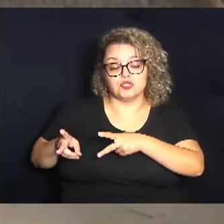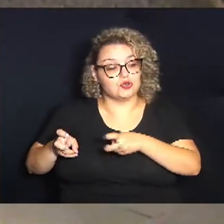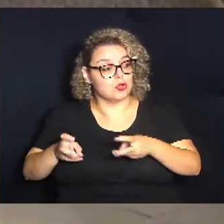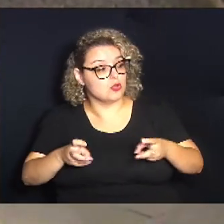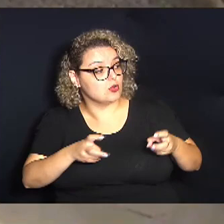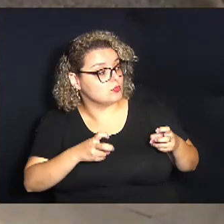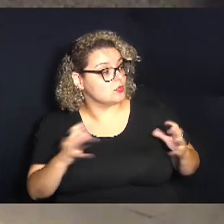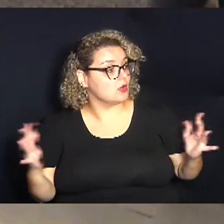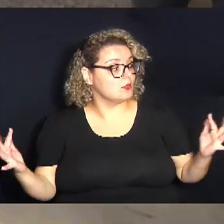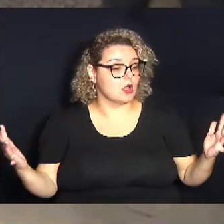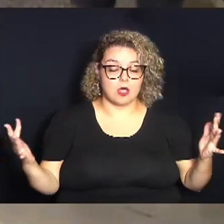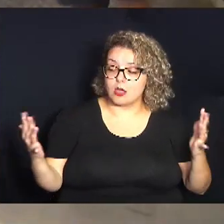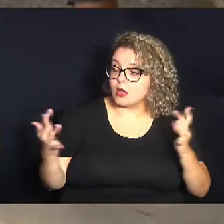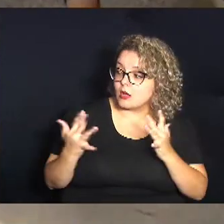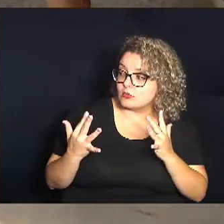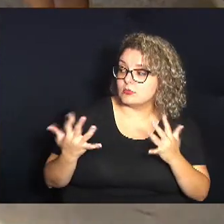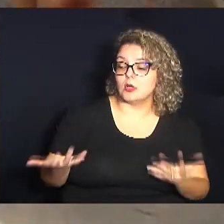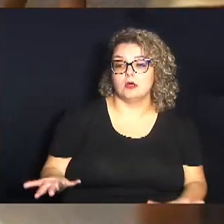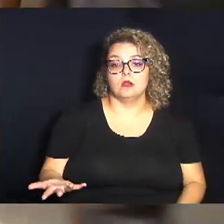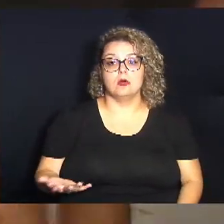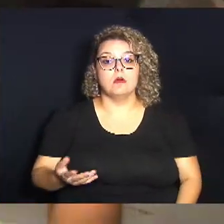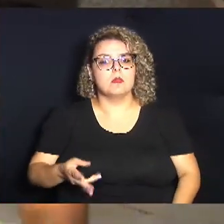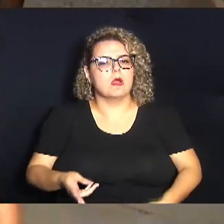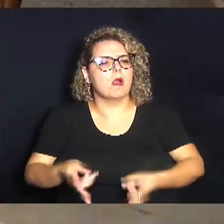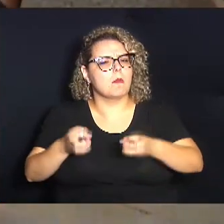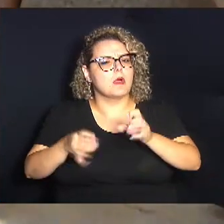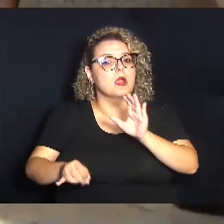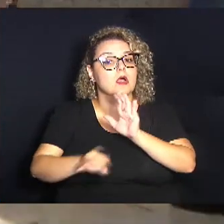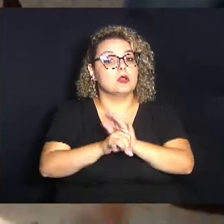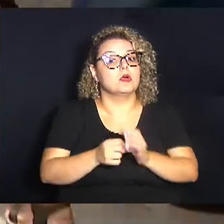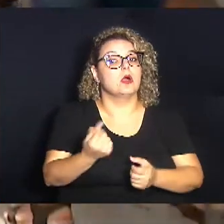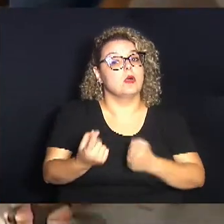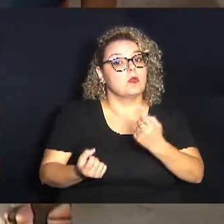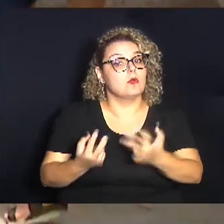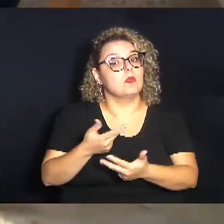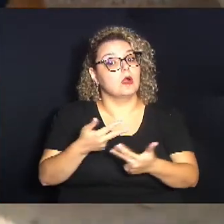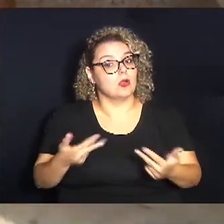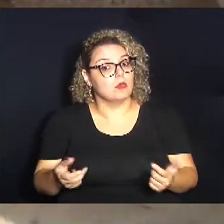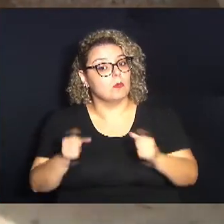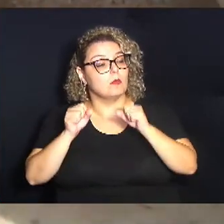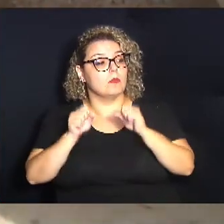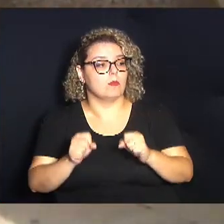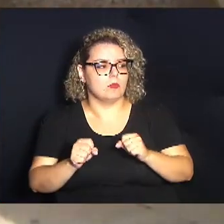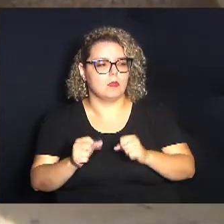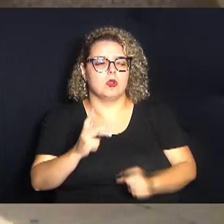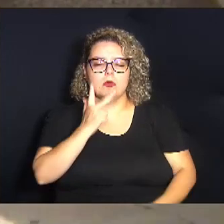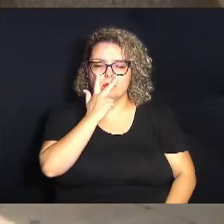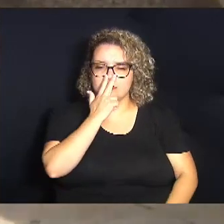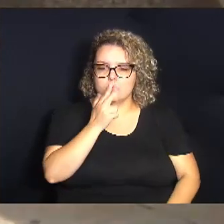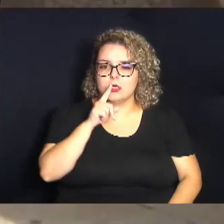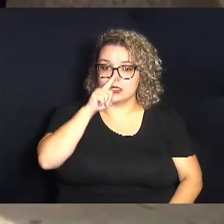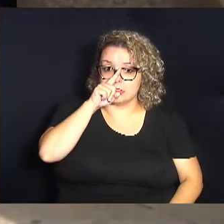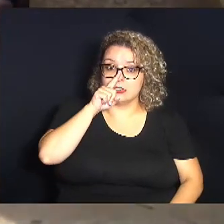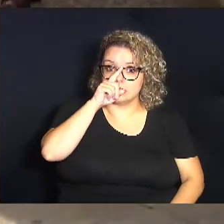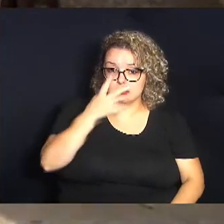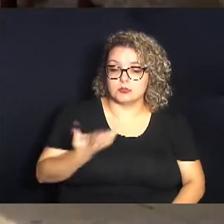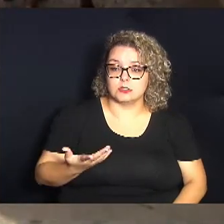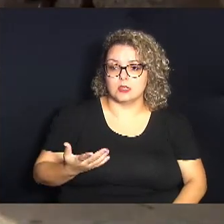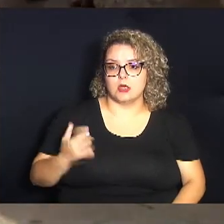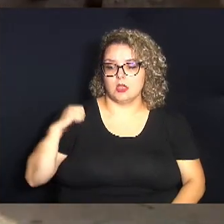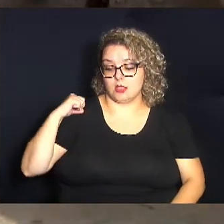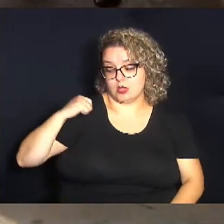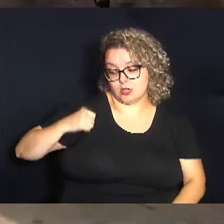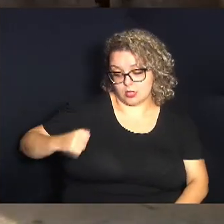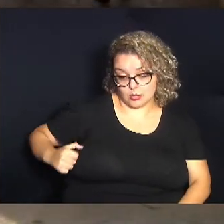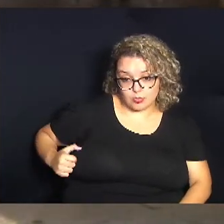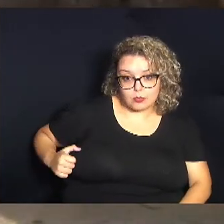estão vindo no seu contrafluxo, para identificar até alguma situação que possa lhe parecer de risco. A bolsa também é